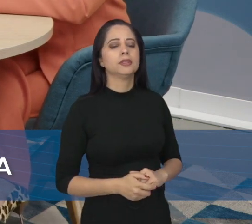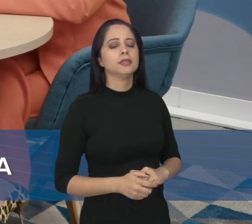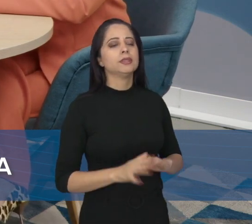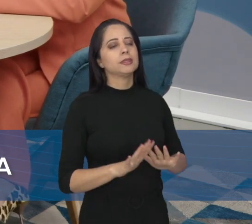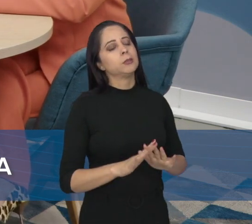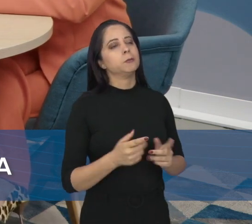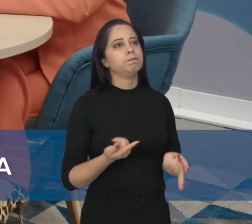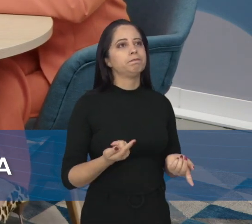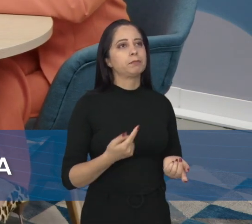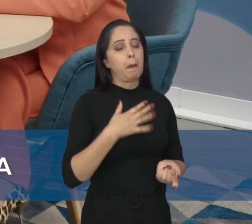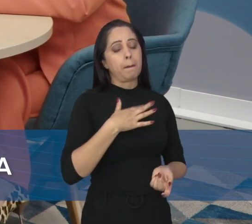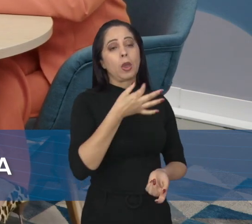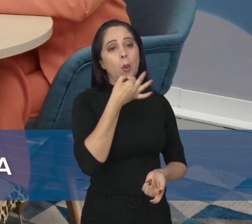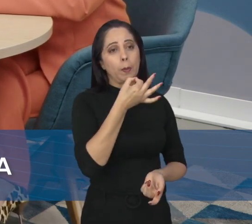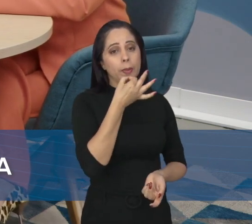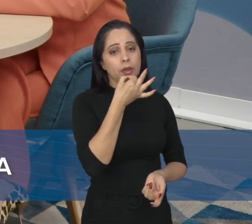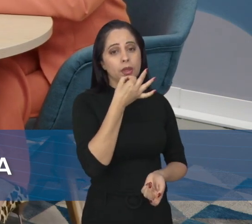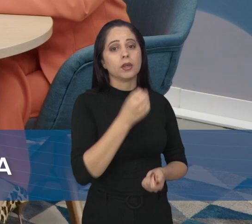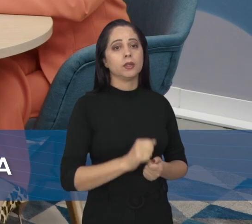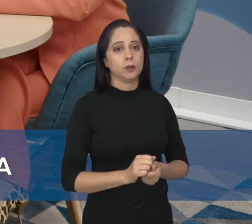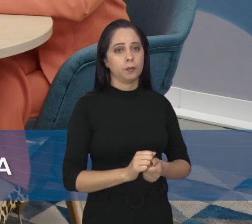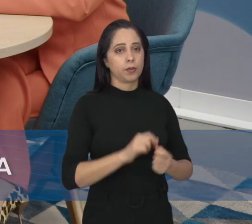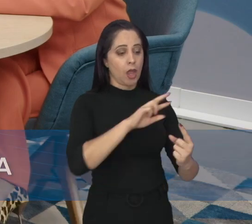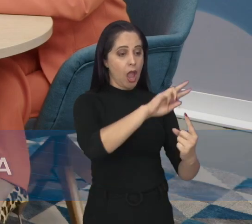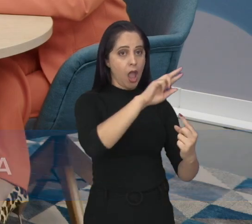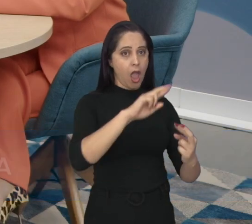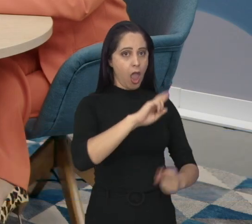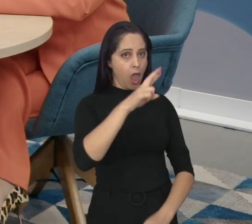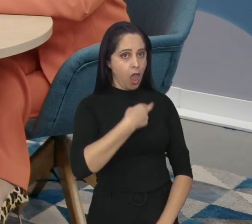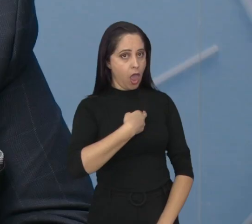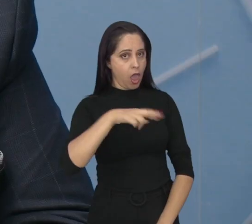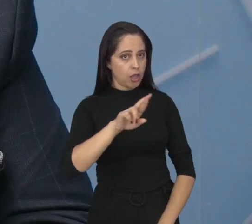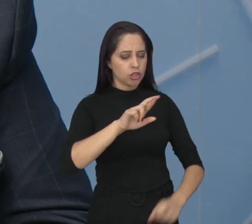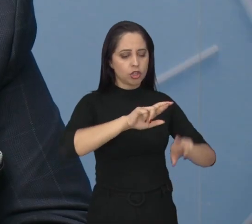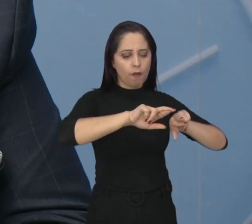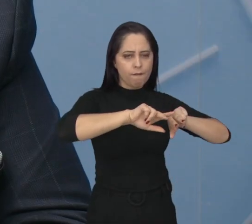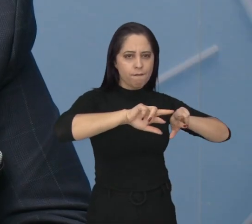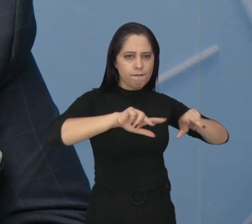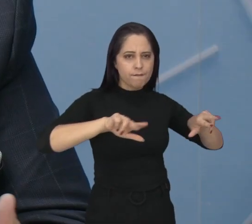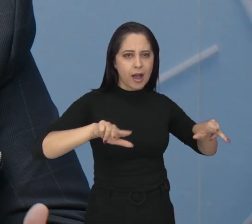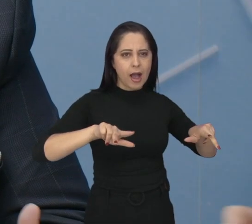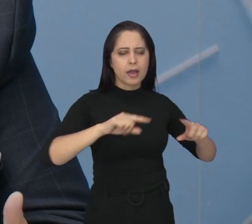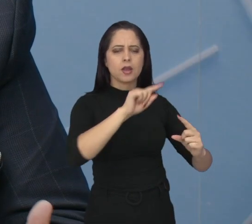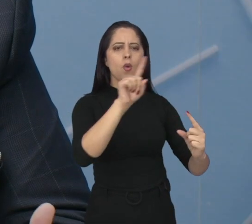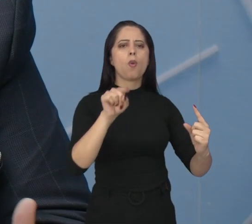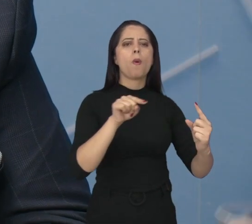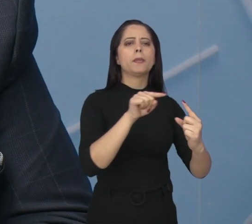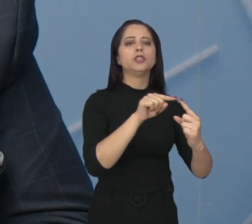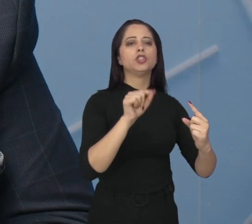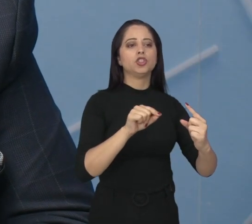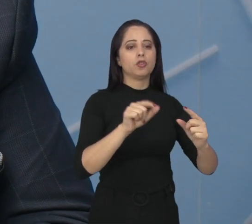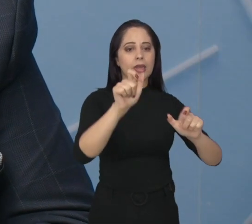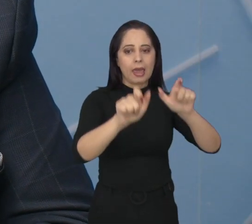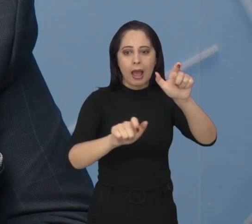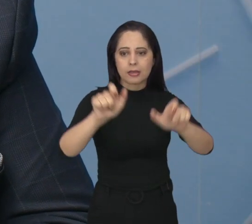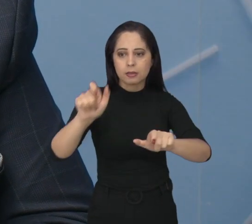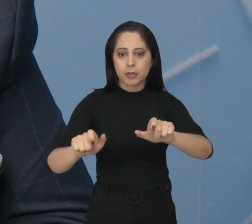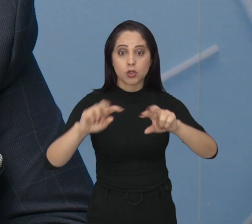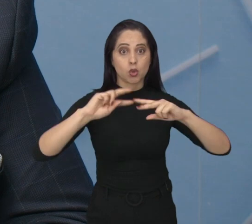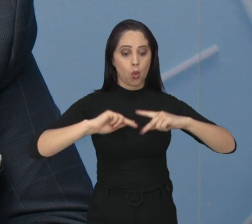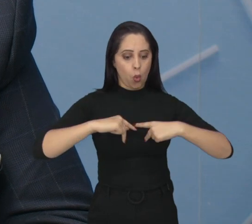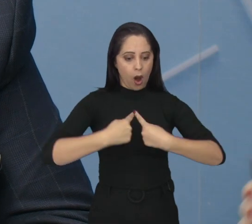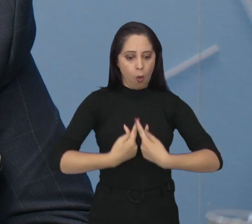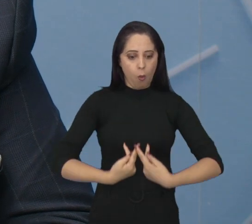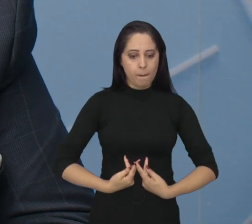Eu penso que a finalidade das religiões seja fazer a religação entre